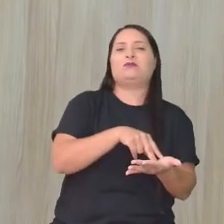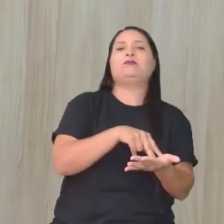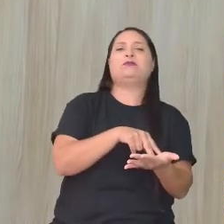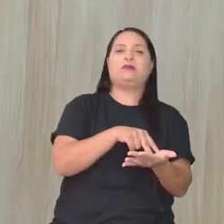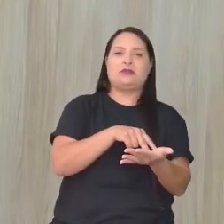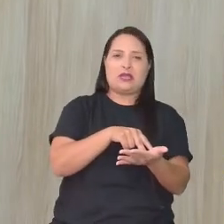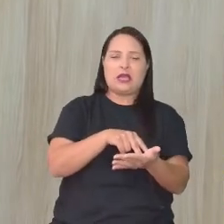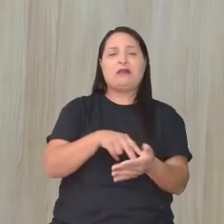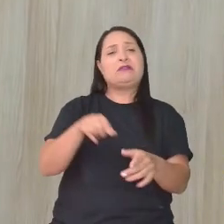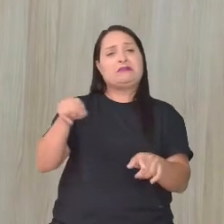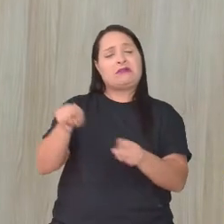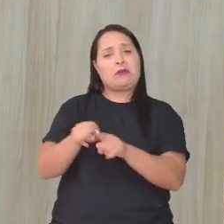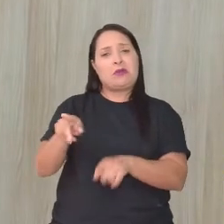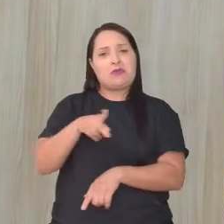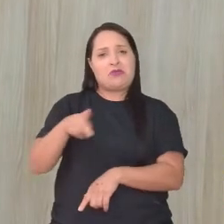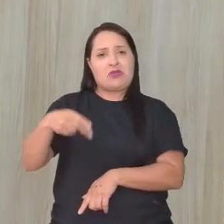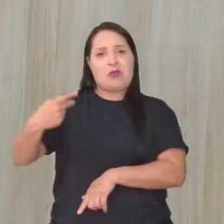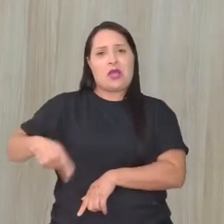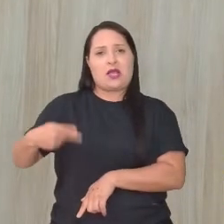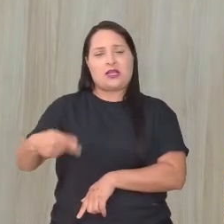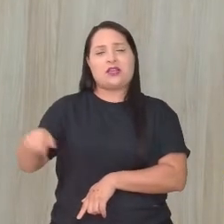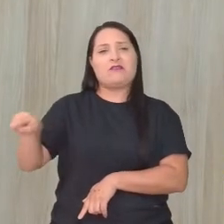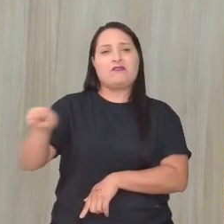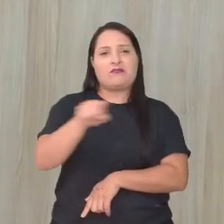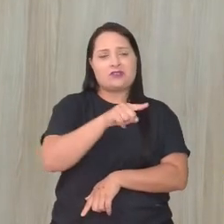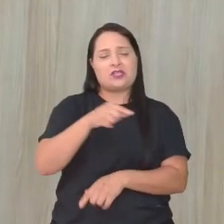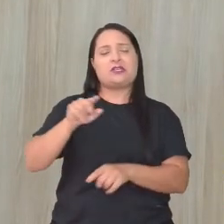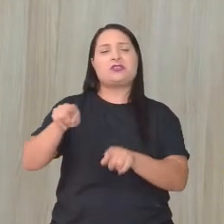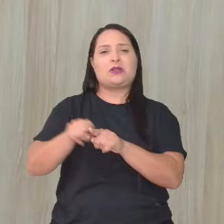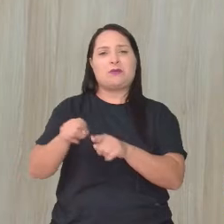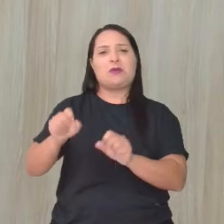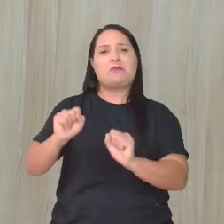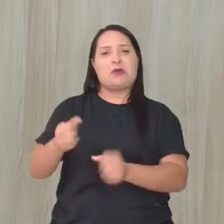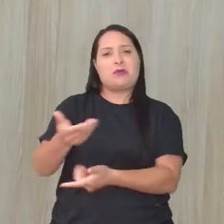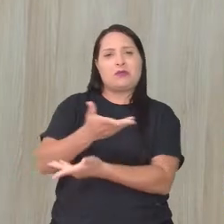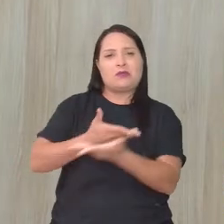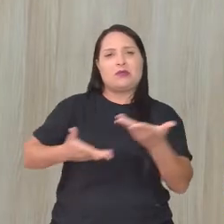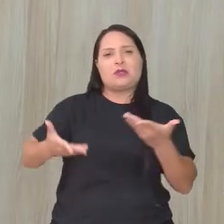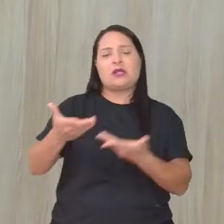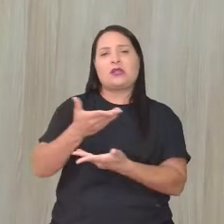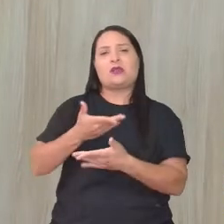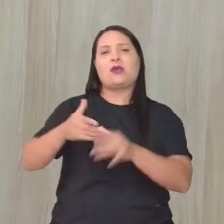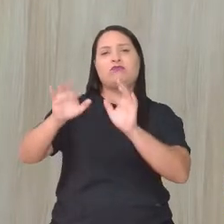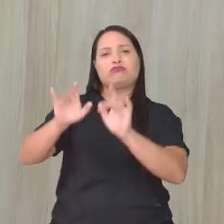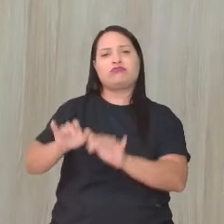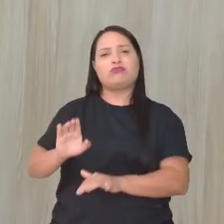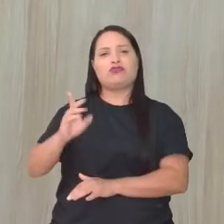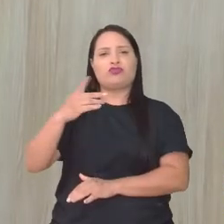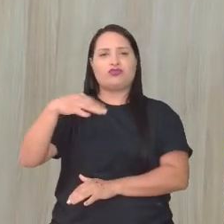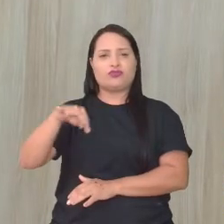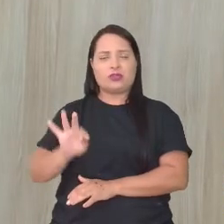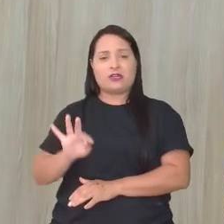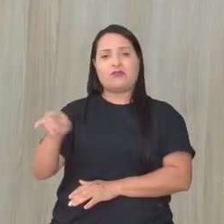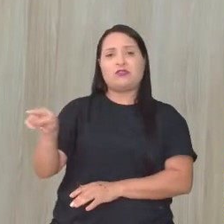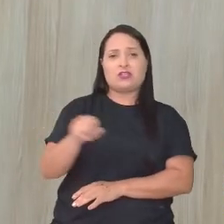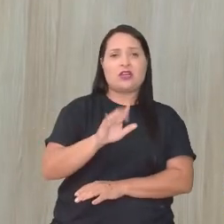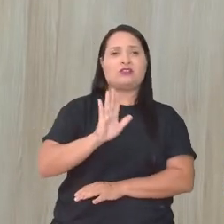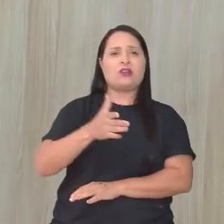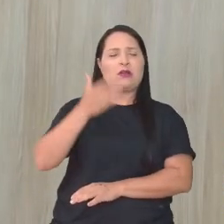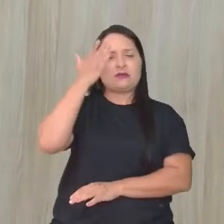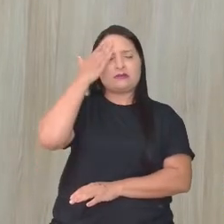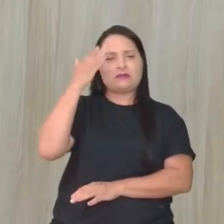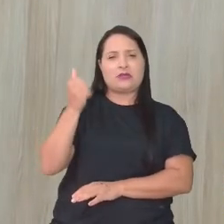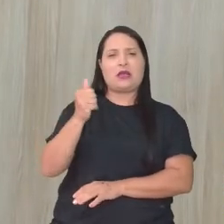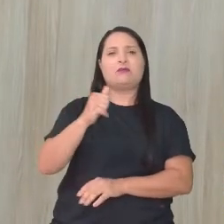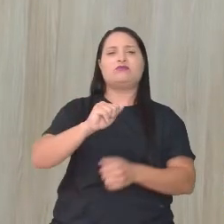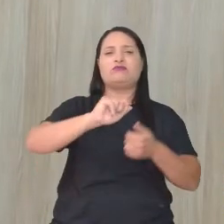podem chegar junto, né, e na interação aí com o chat. Vocês já sabem, né, o recado aí dos QR Codes